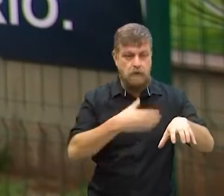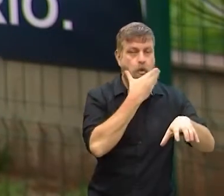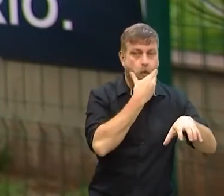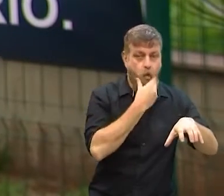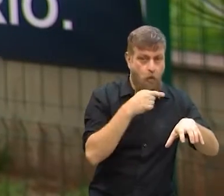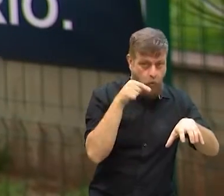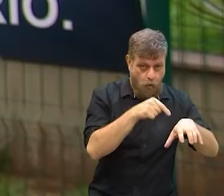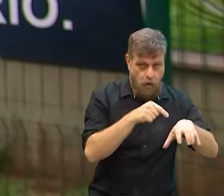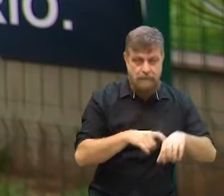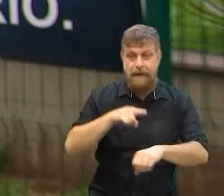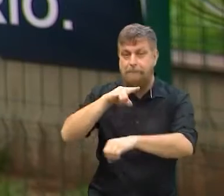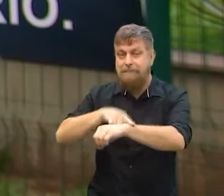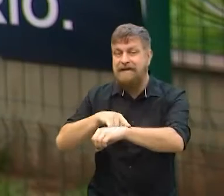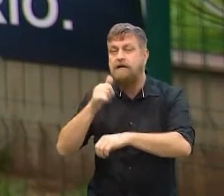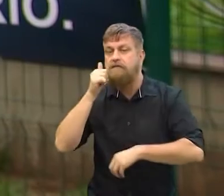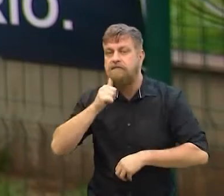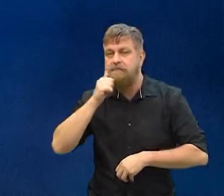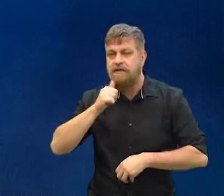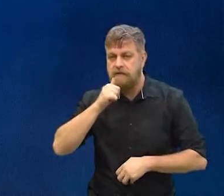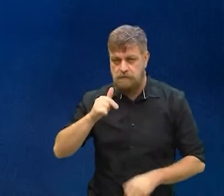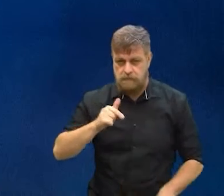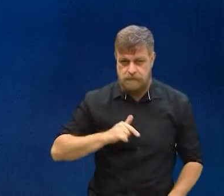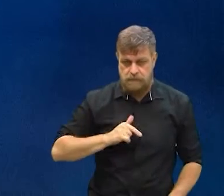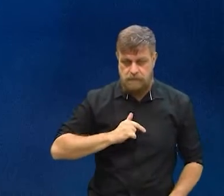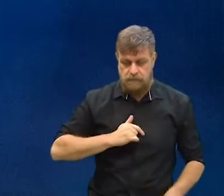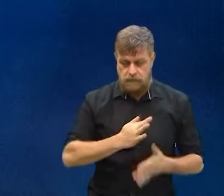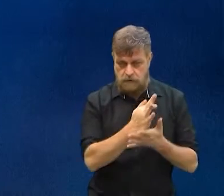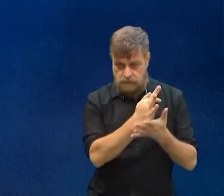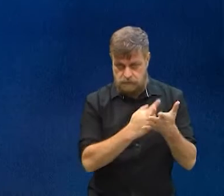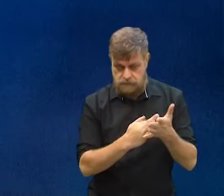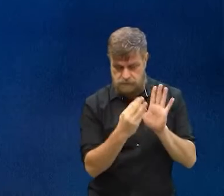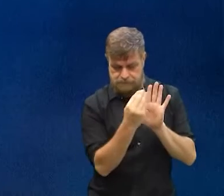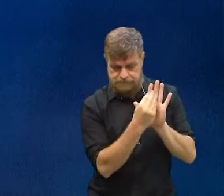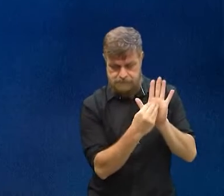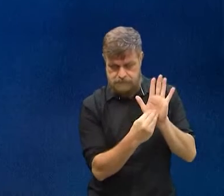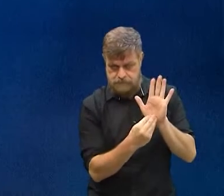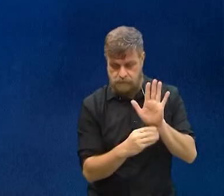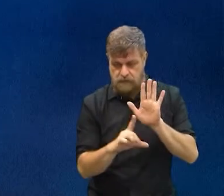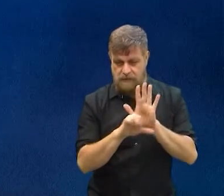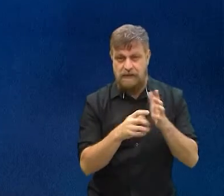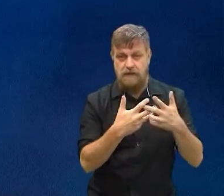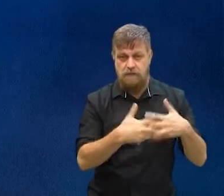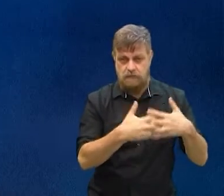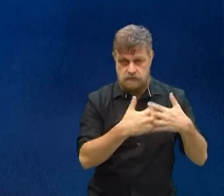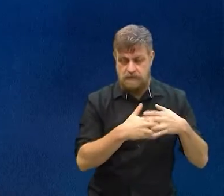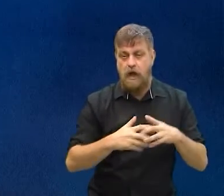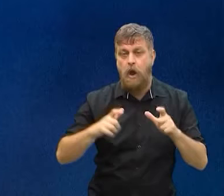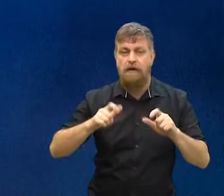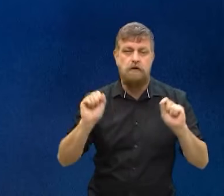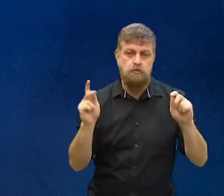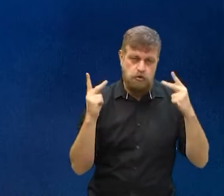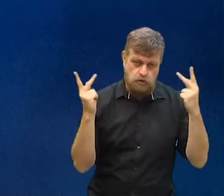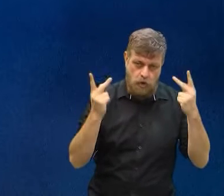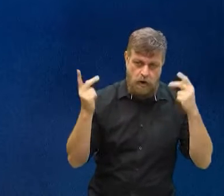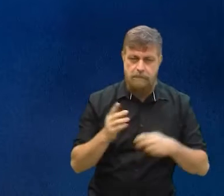entre banheiro masculino e banheiro feminino. Estão previstos no texto do projeto, para valer a lei, estabelecimentos